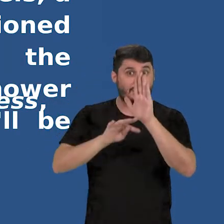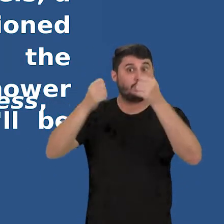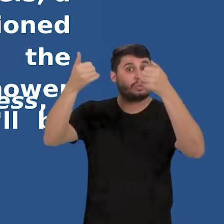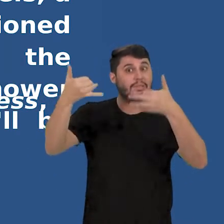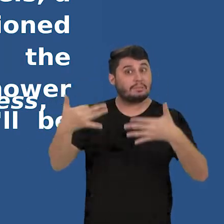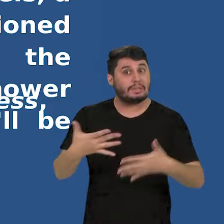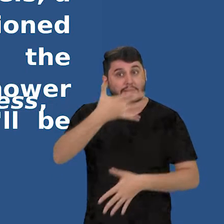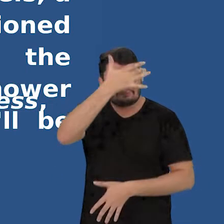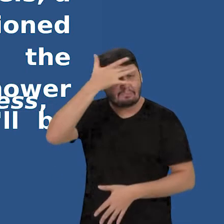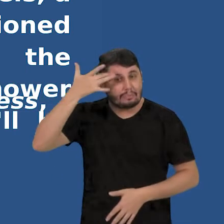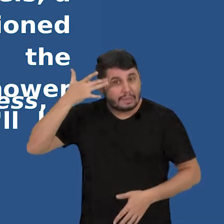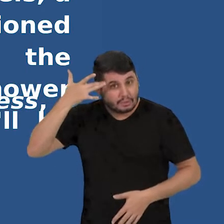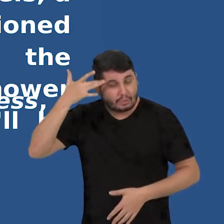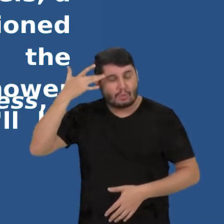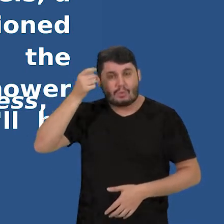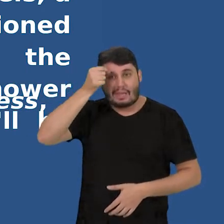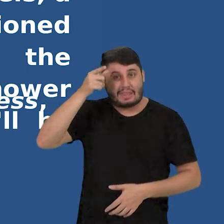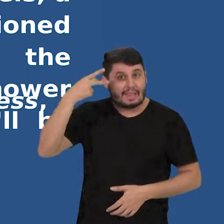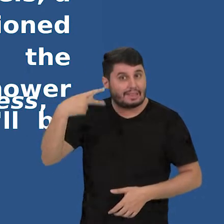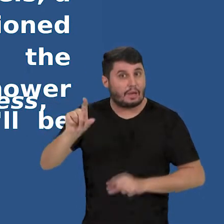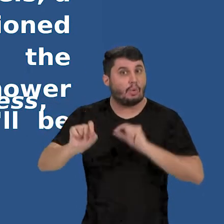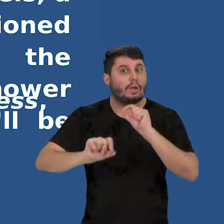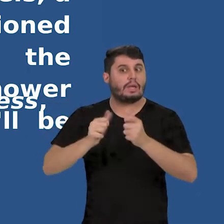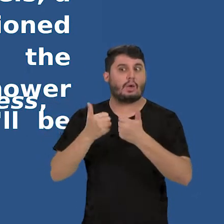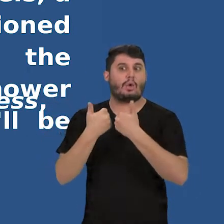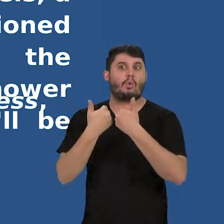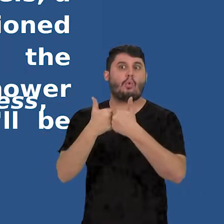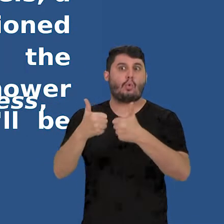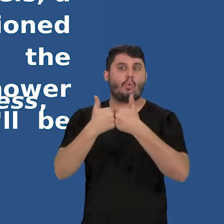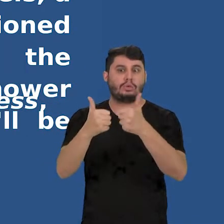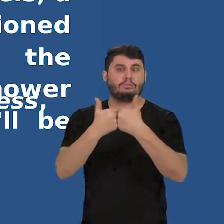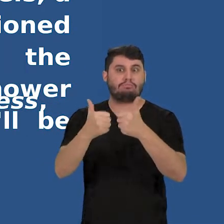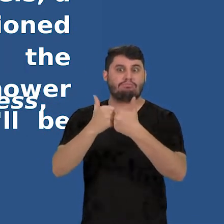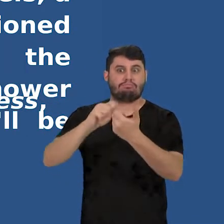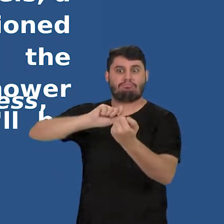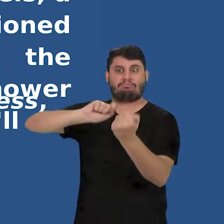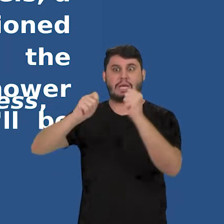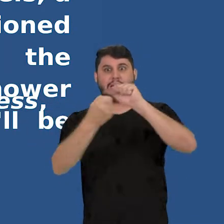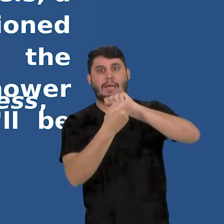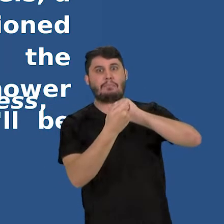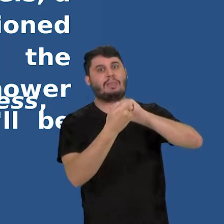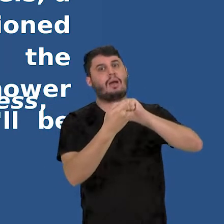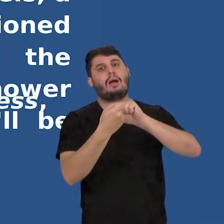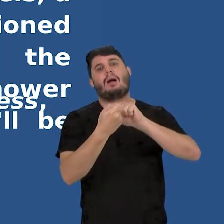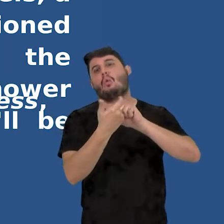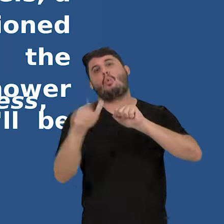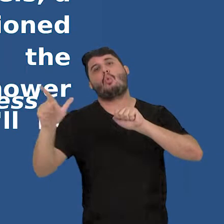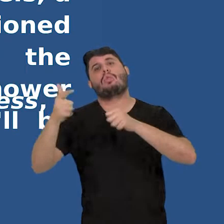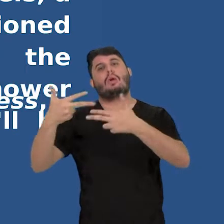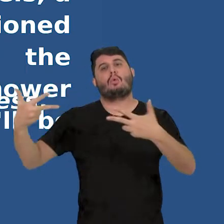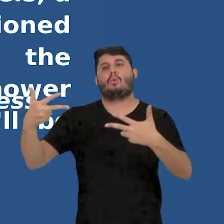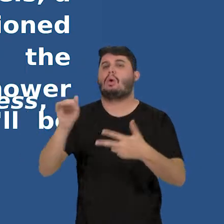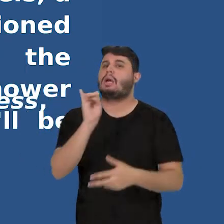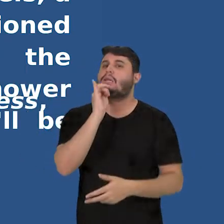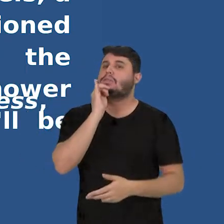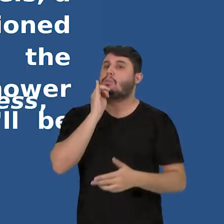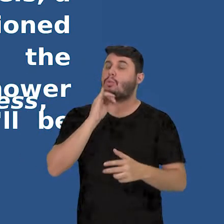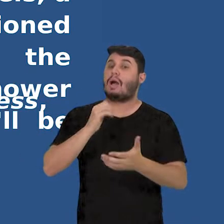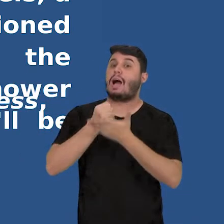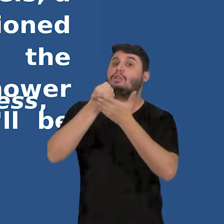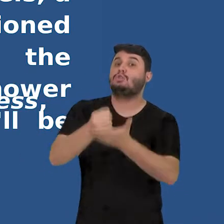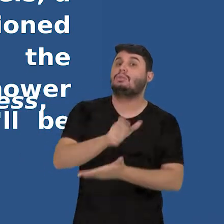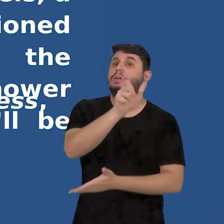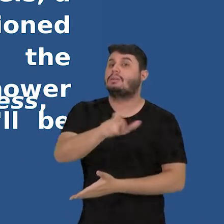transformar ônibus da cidade em estações de alguma coisa, que eu não vou dizer ainda o que é, para os, lembram? Para os sem